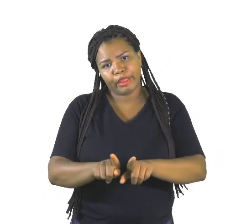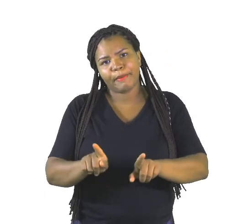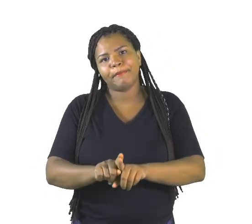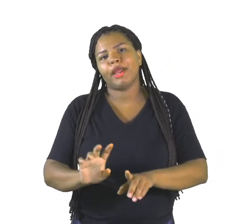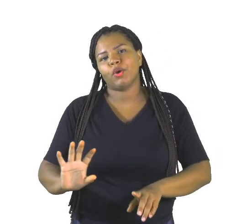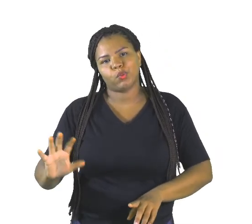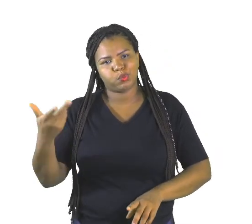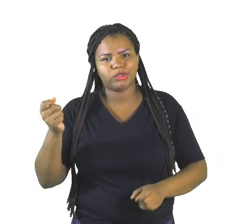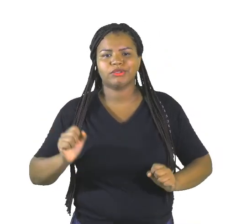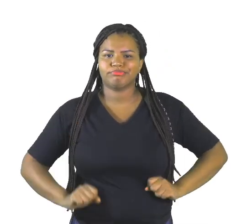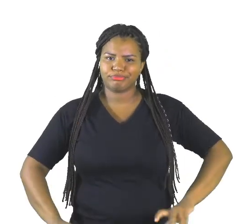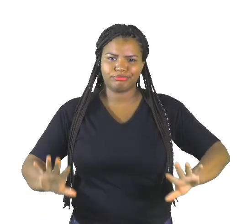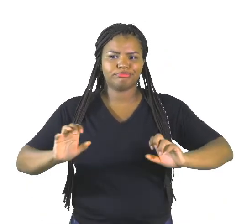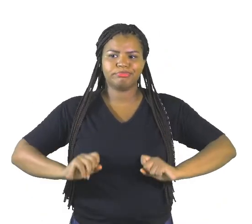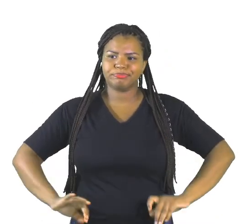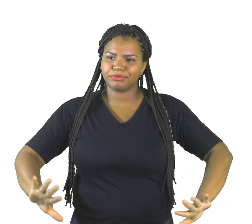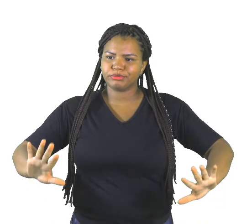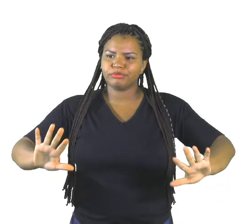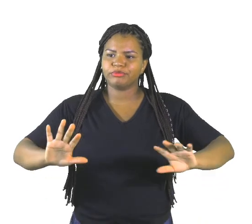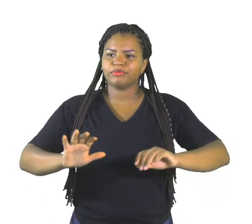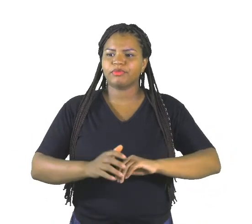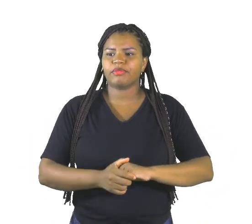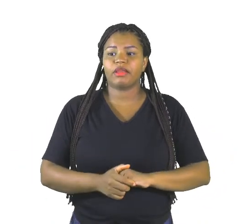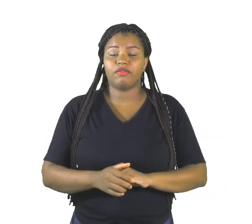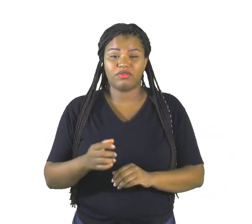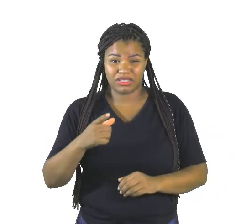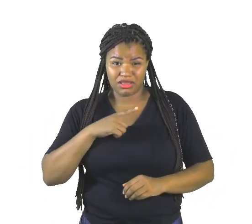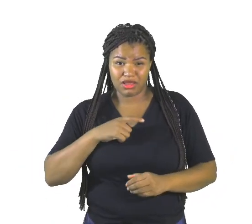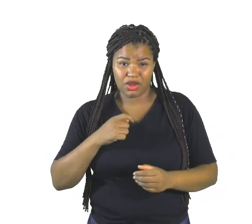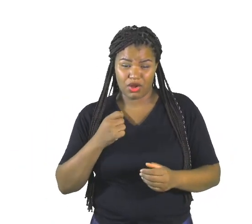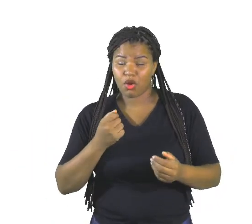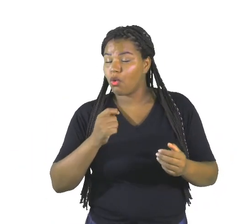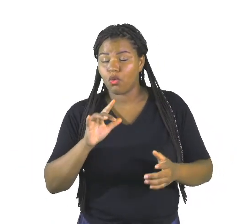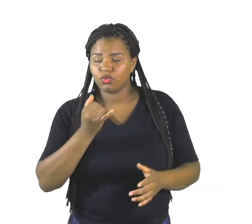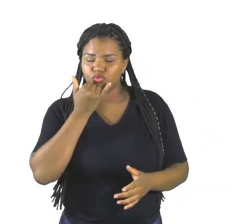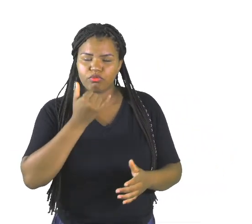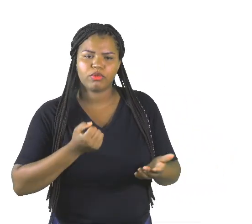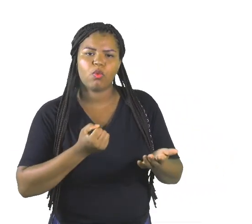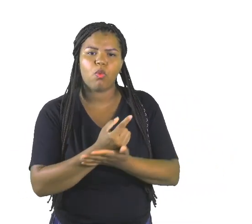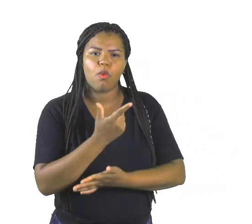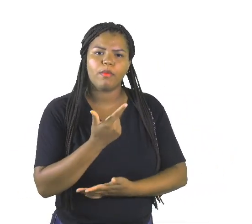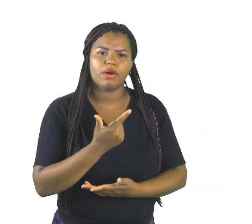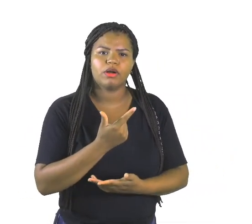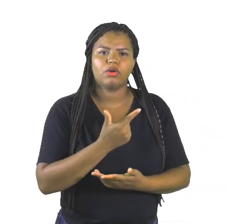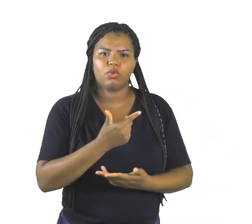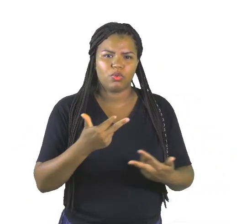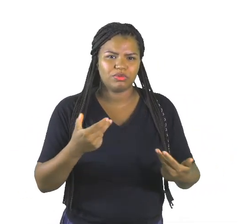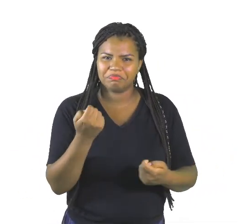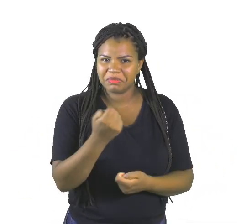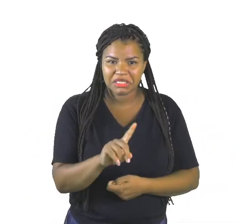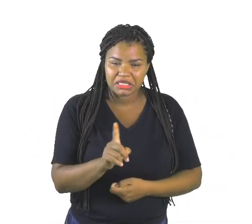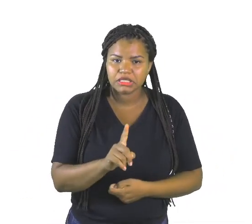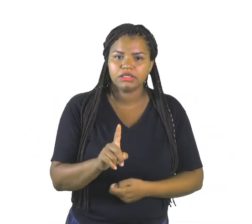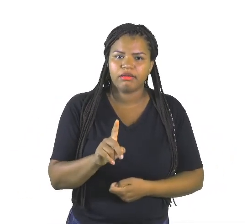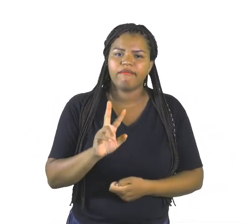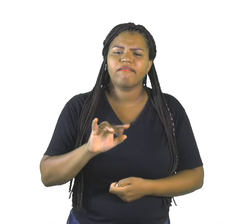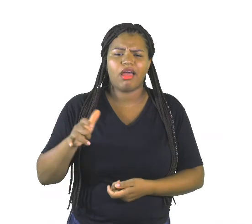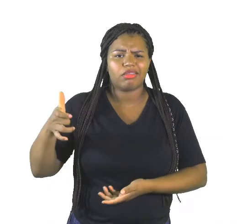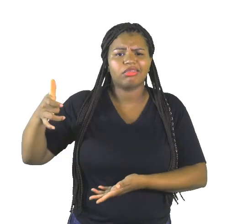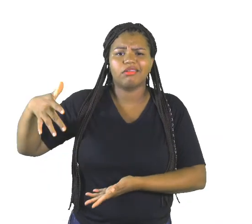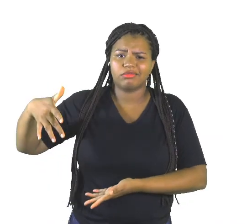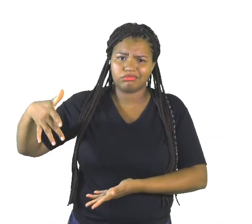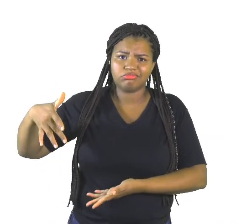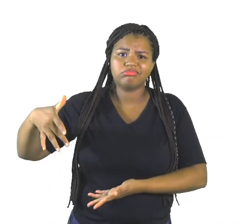você consome aquilo que você não precisava, quando você compra aquilo que não precisava, vai acabar sobrando e vai acabar